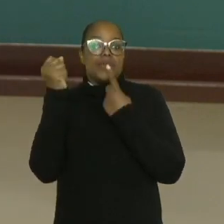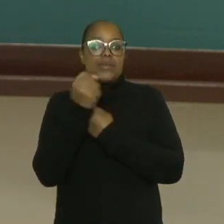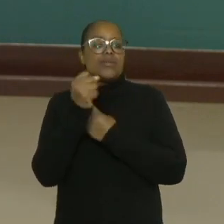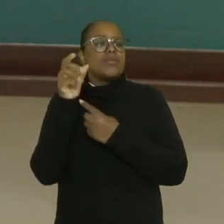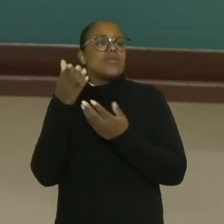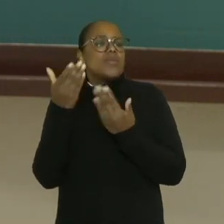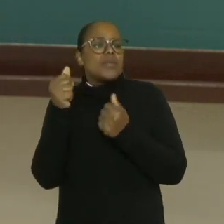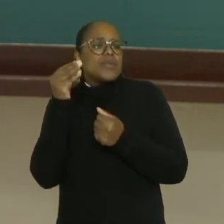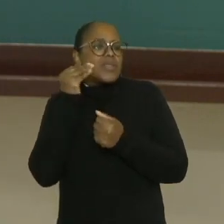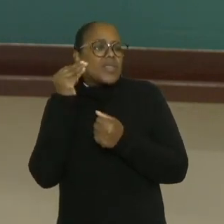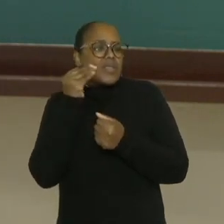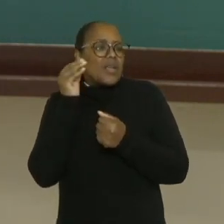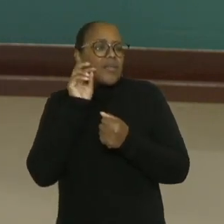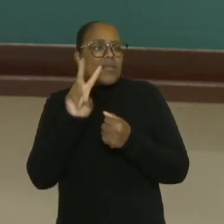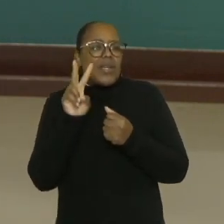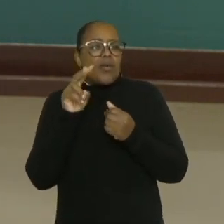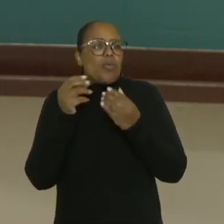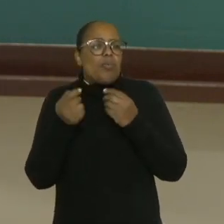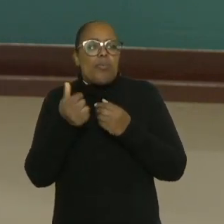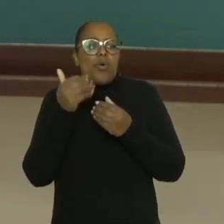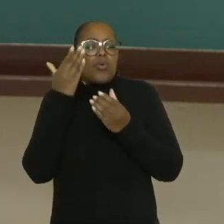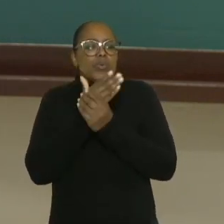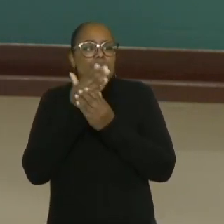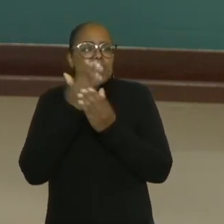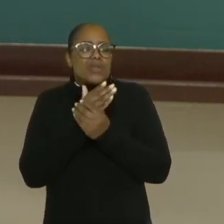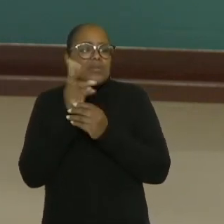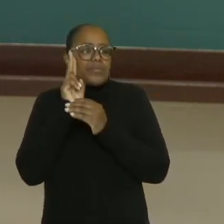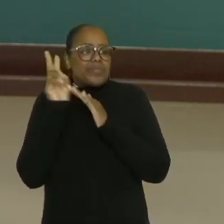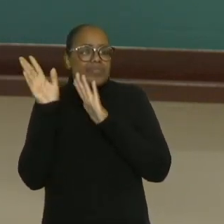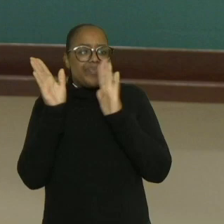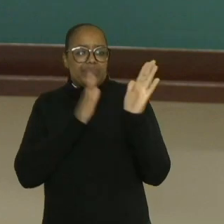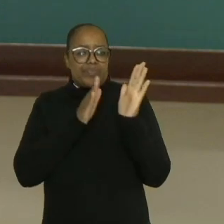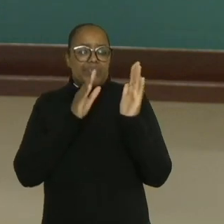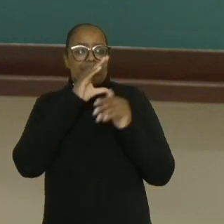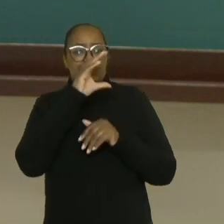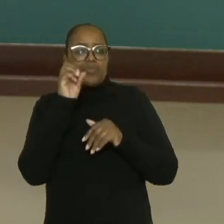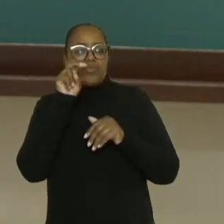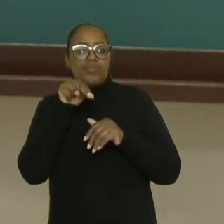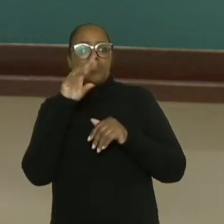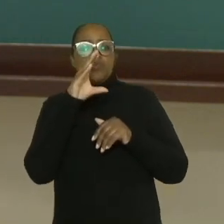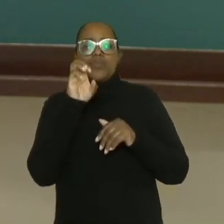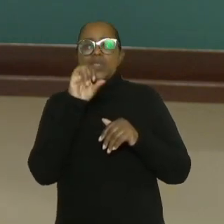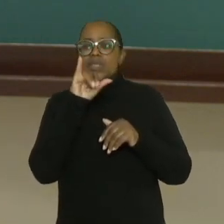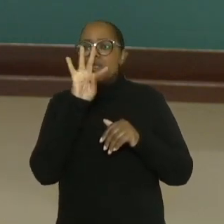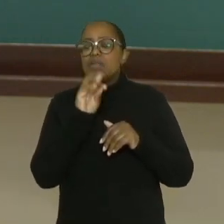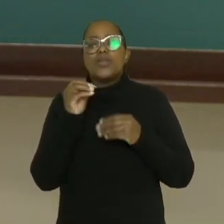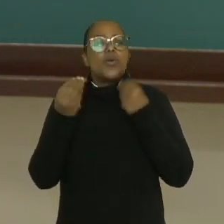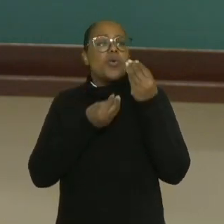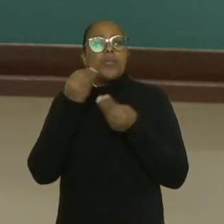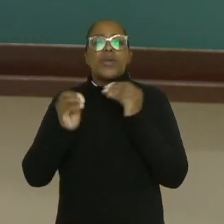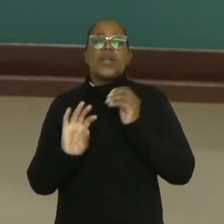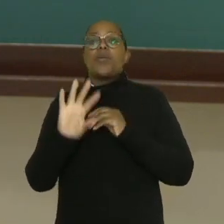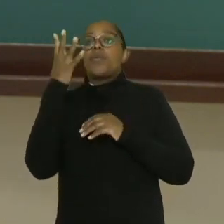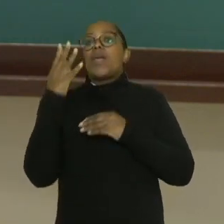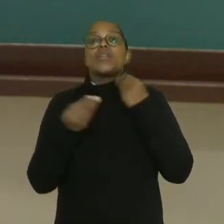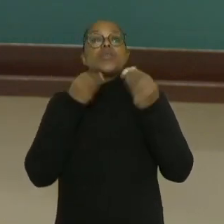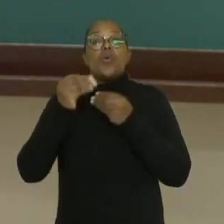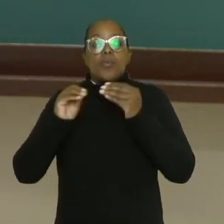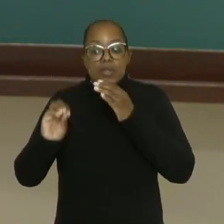ver um pouquinho sobre esse processo histórico desse conceito, como ele surge, como ele acontece